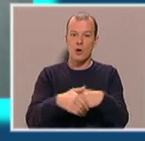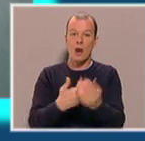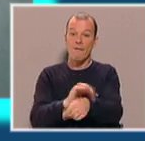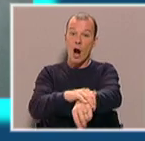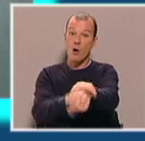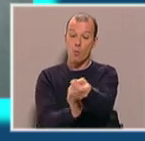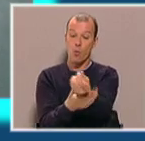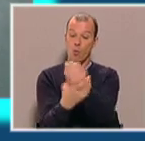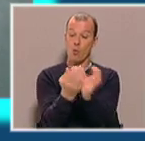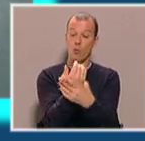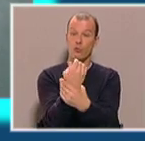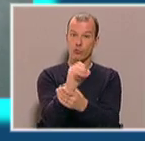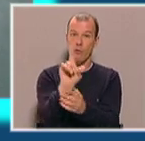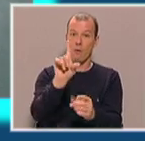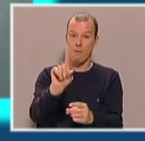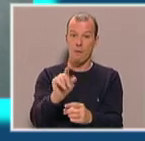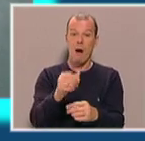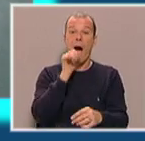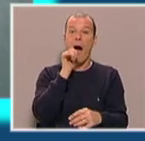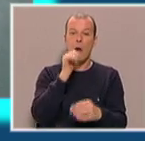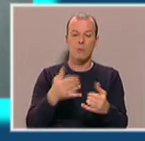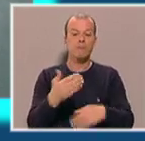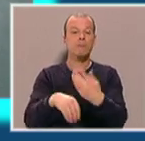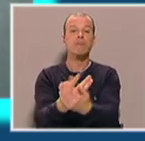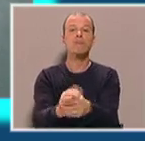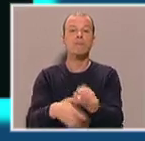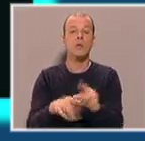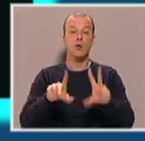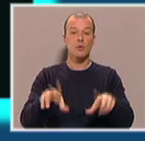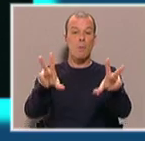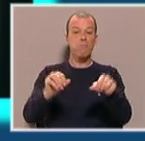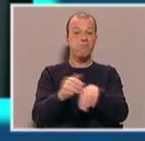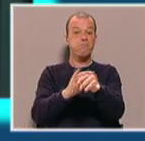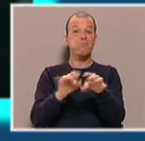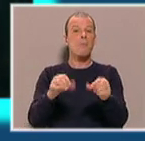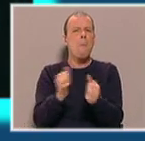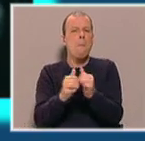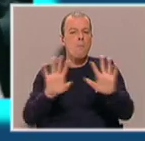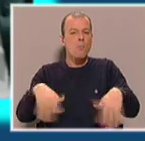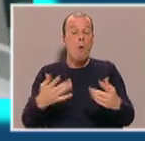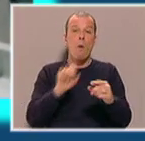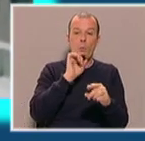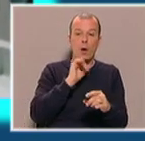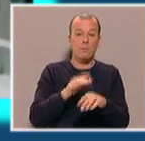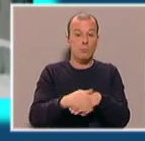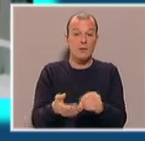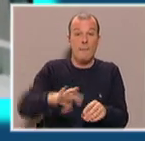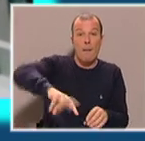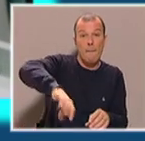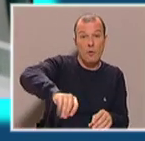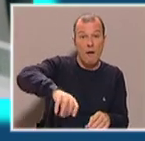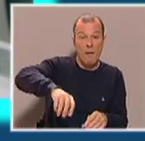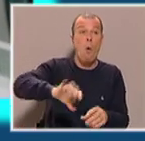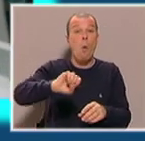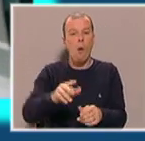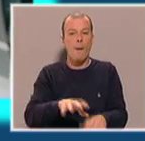pulsos. Enxague-o com água e seque as mãos com um toalhete, que tanto pode servir para fechar a torneira como